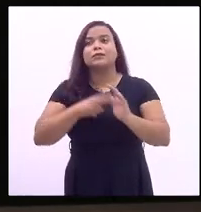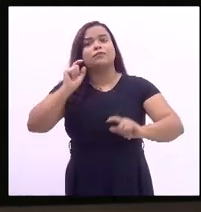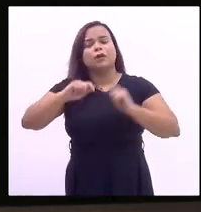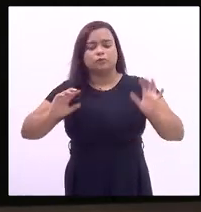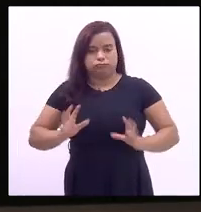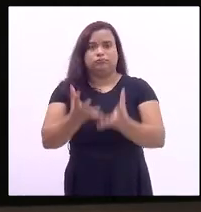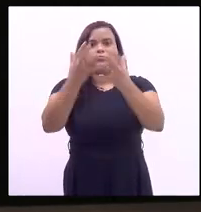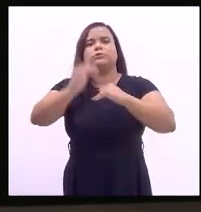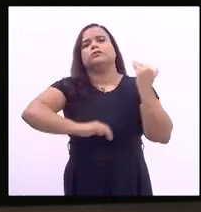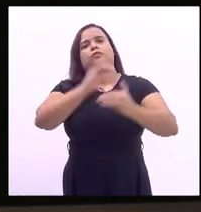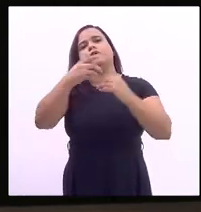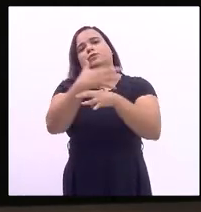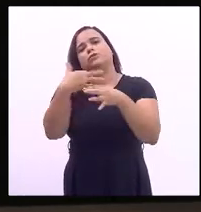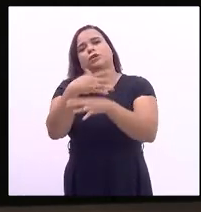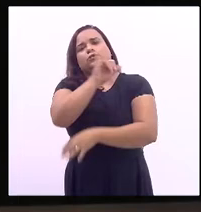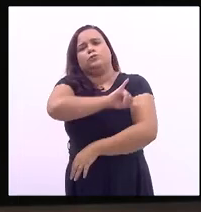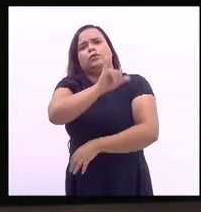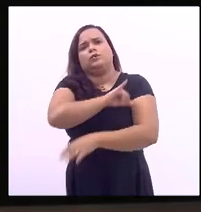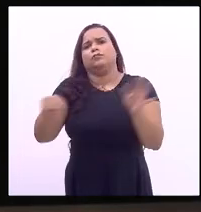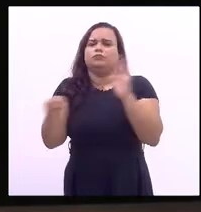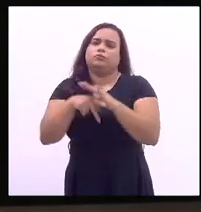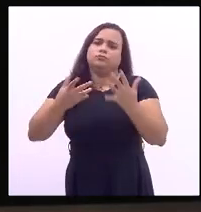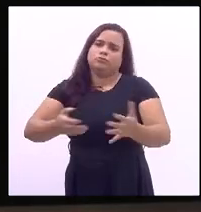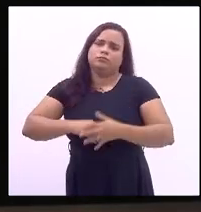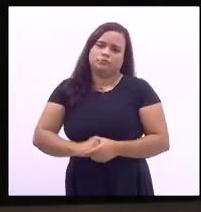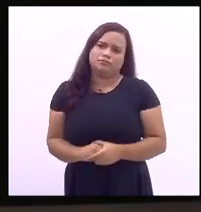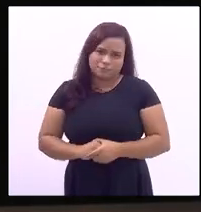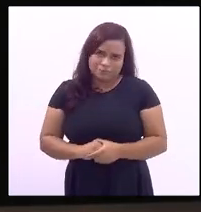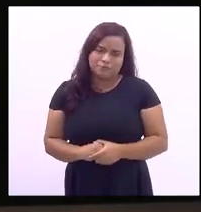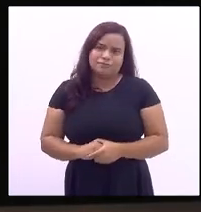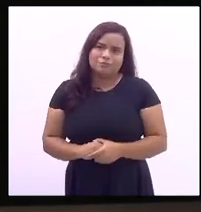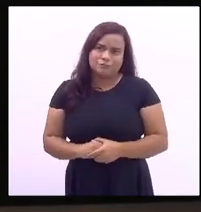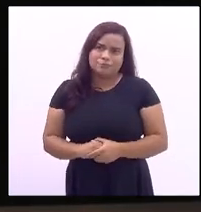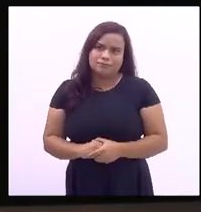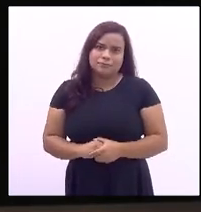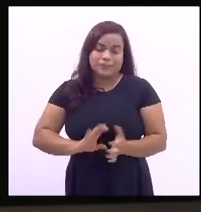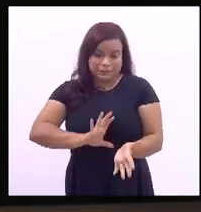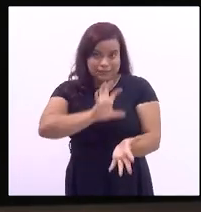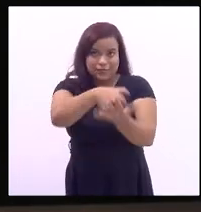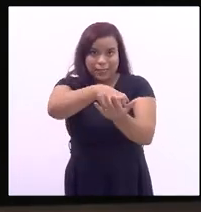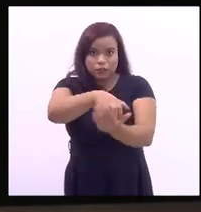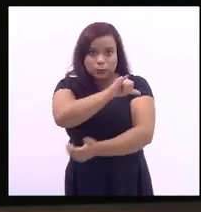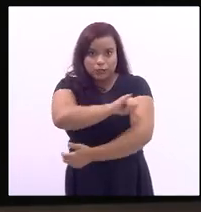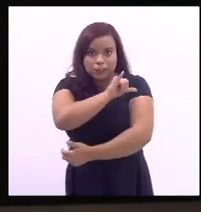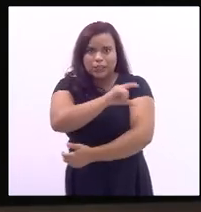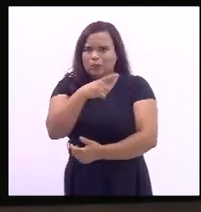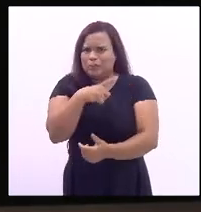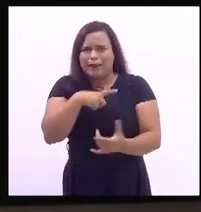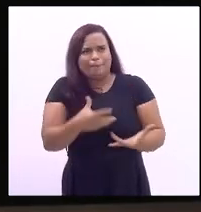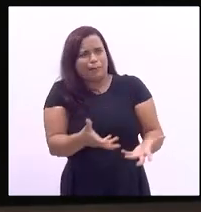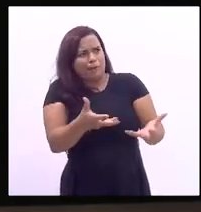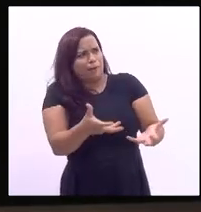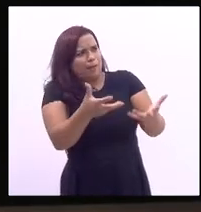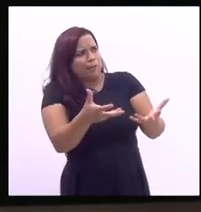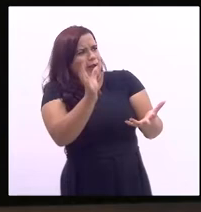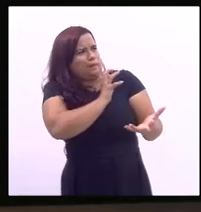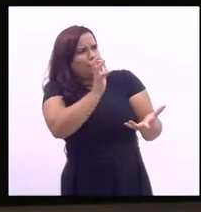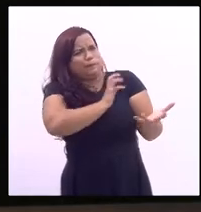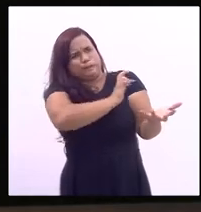alavancar o desenvolvimento da cidade do Rio de Janeiro o Rio de centro do Rio de Janeiro é de uma riqueza